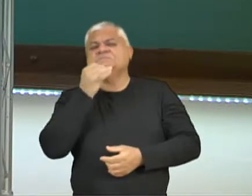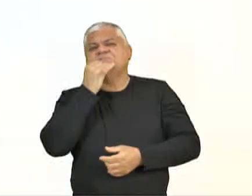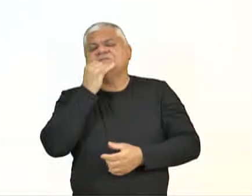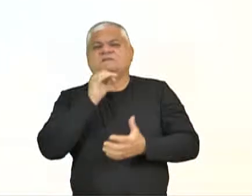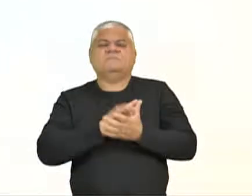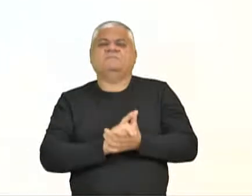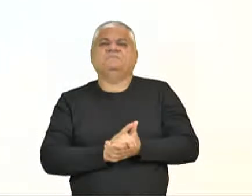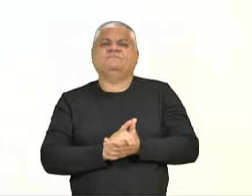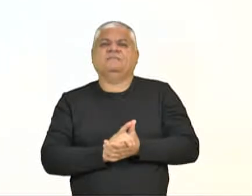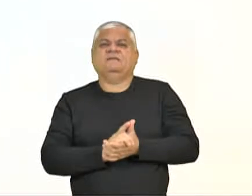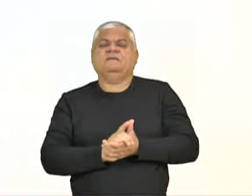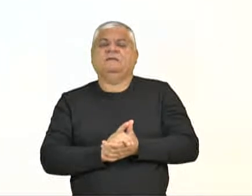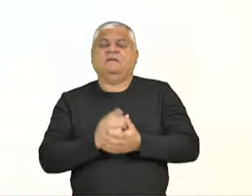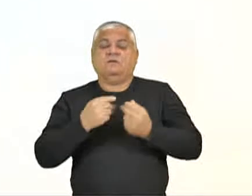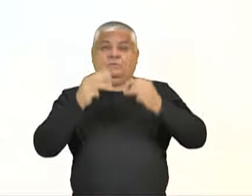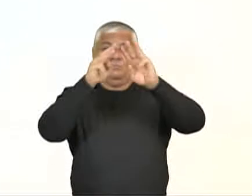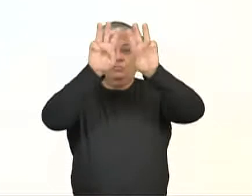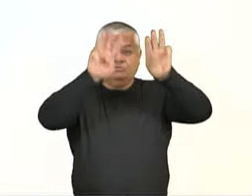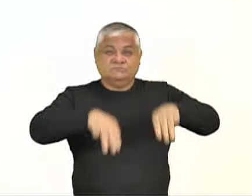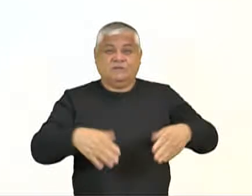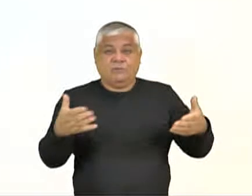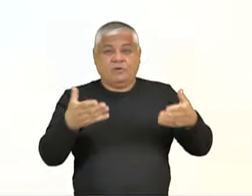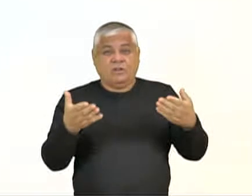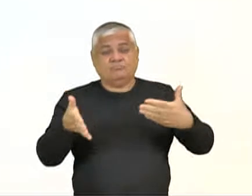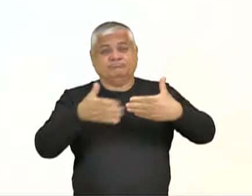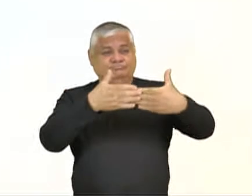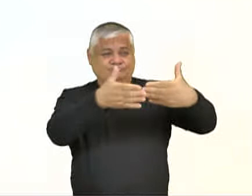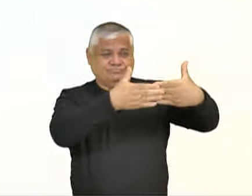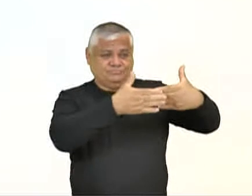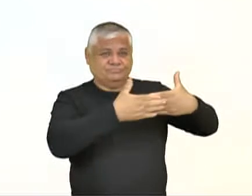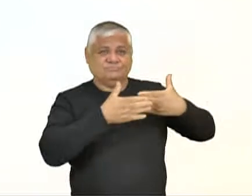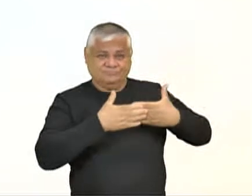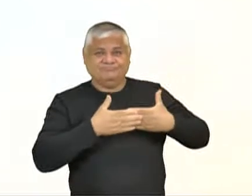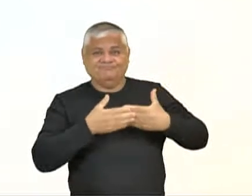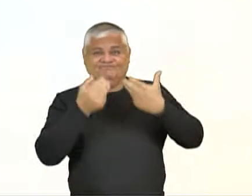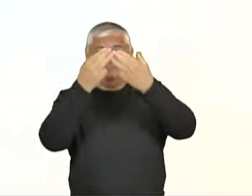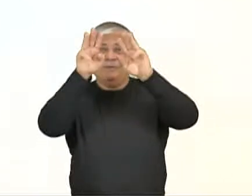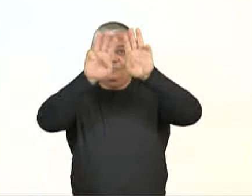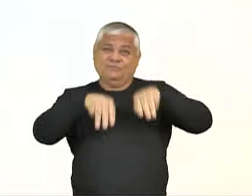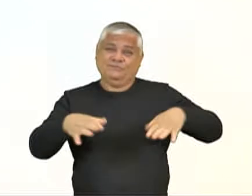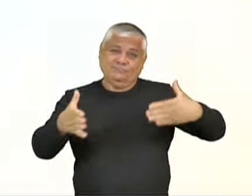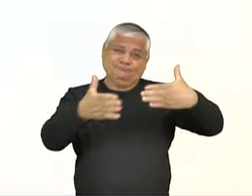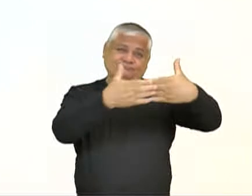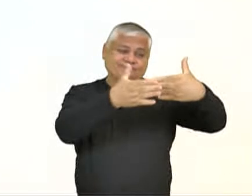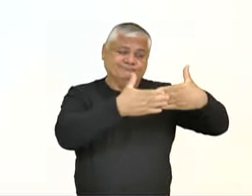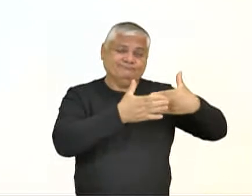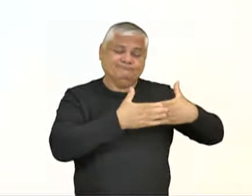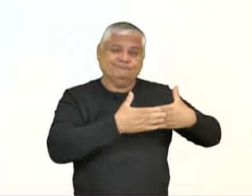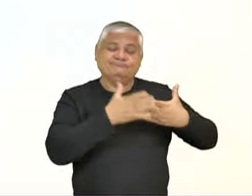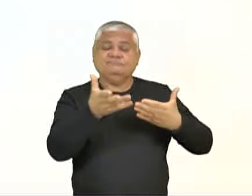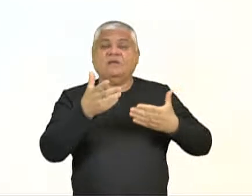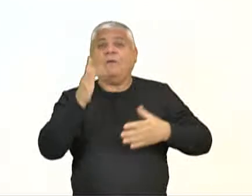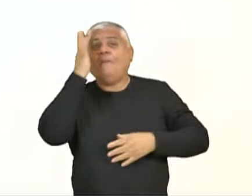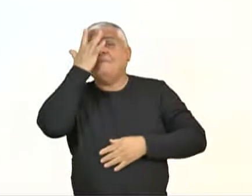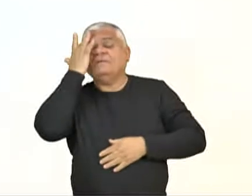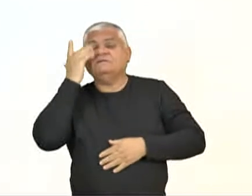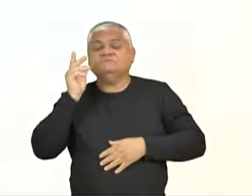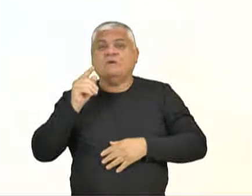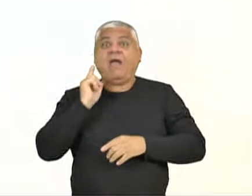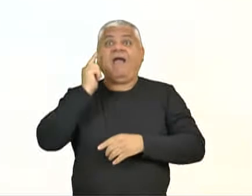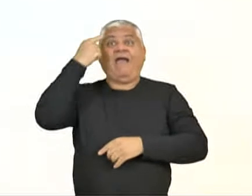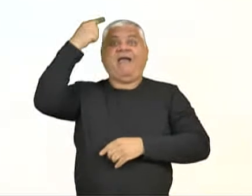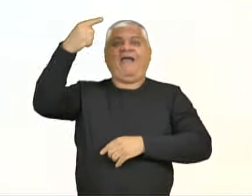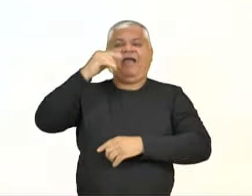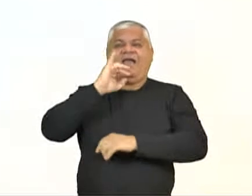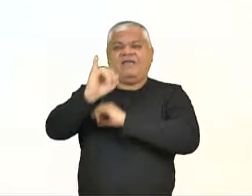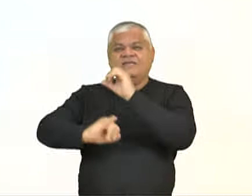de serem realizadas em museus fechados, ok? O que aconteceu? Aumentaram as buscas na internet por